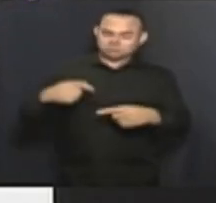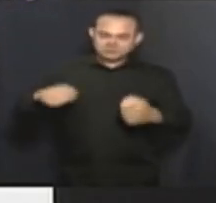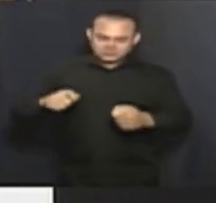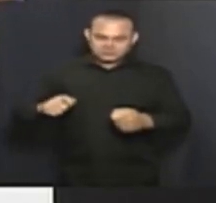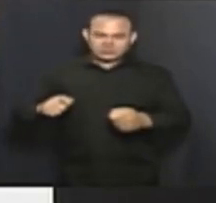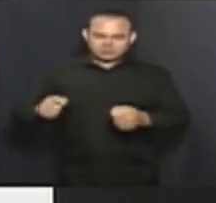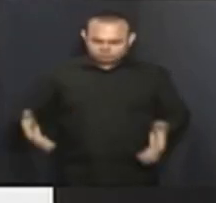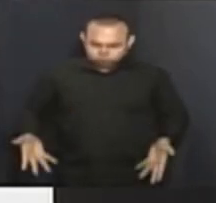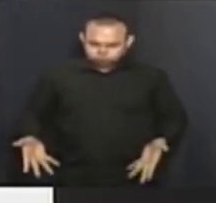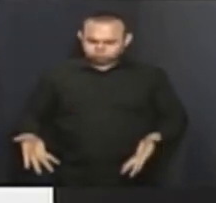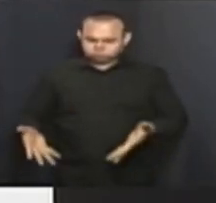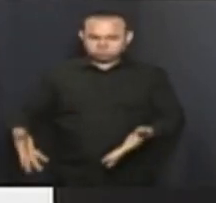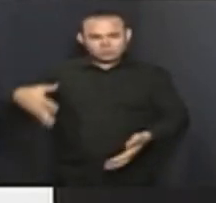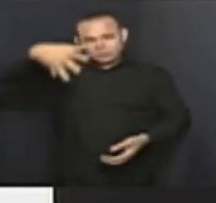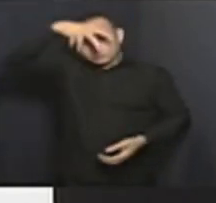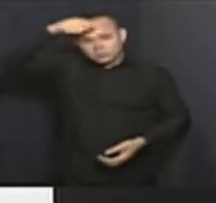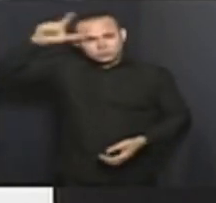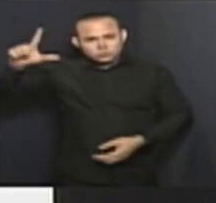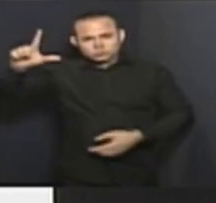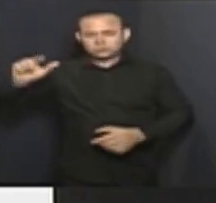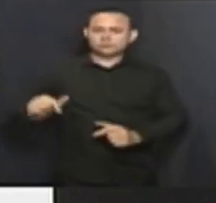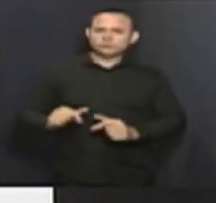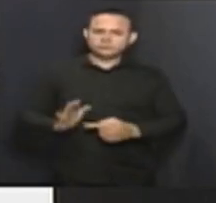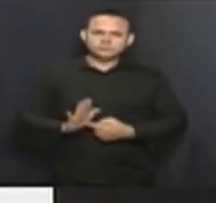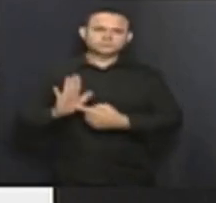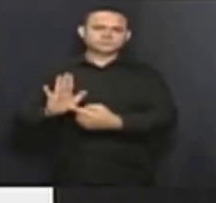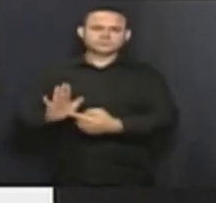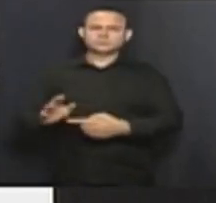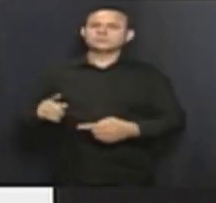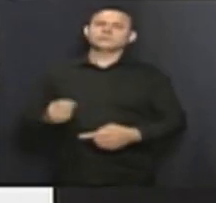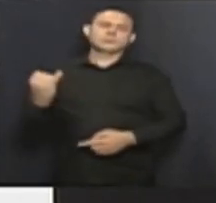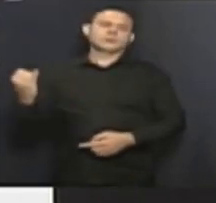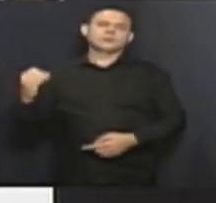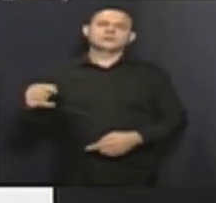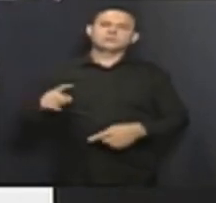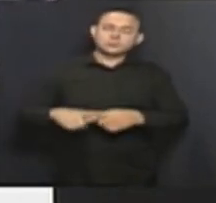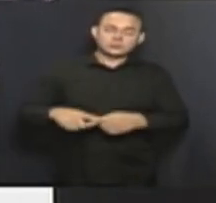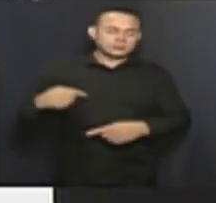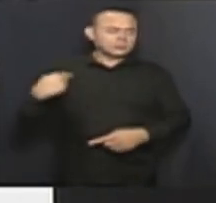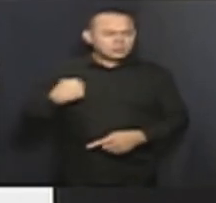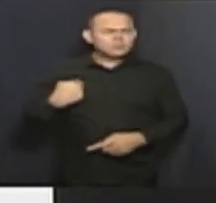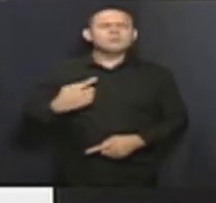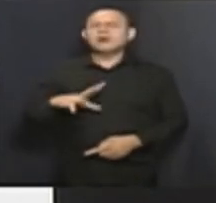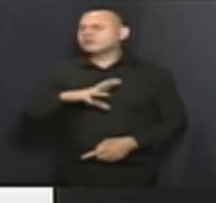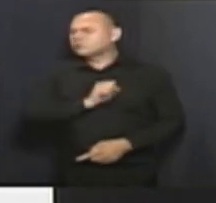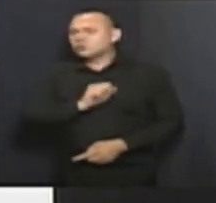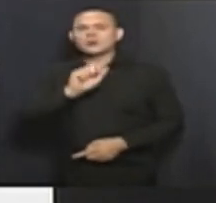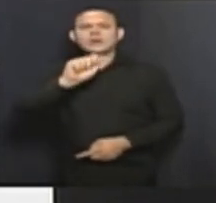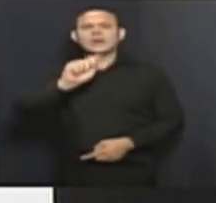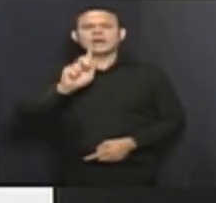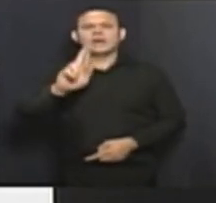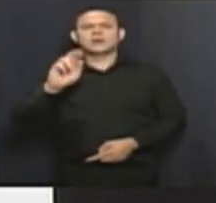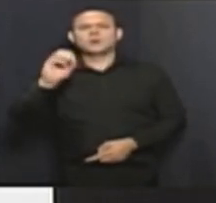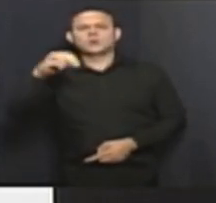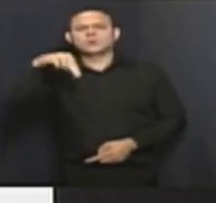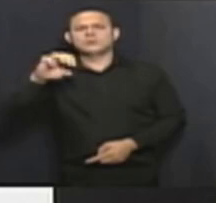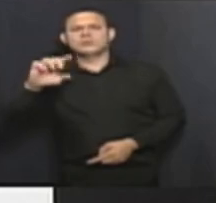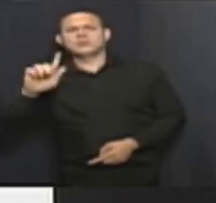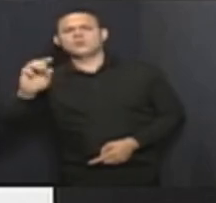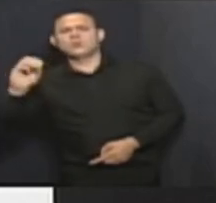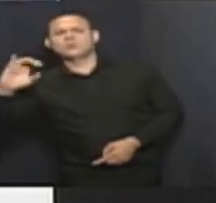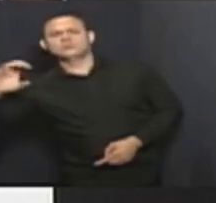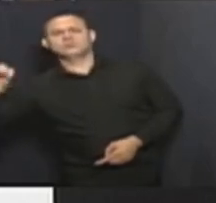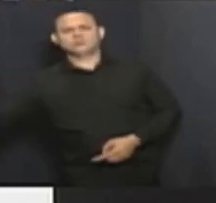frente né o binômio boi soja é importante eu sou fã do agronegócio agora só o agronegócio